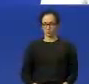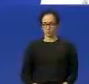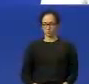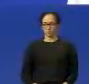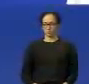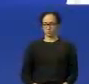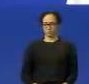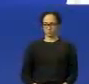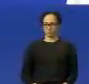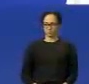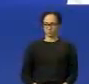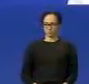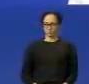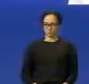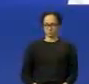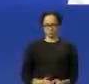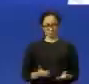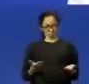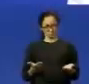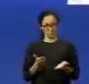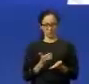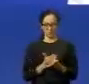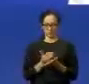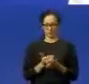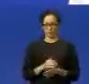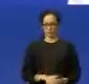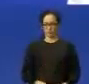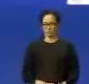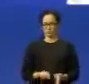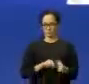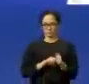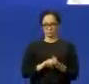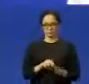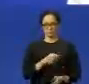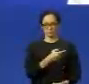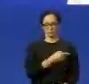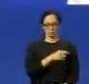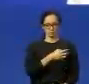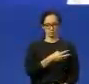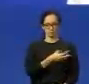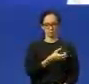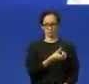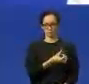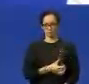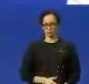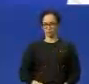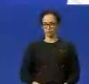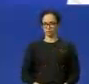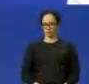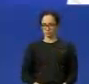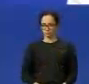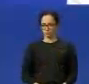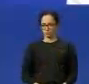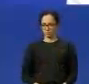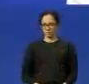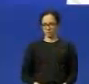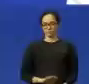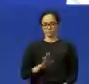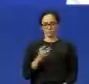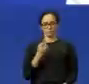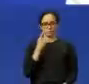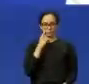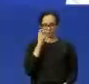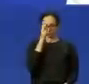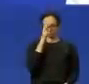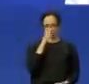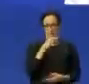Tony. Bem, vamos lá. A partir da questão número 136, né? Então, a 136 é aquela que